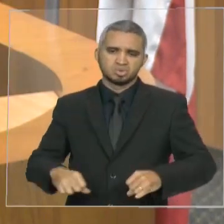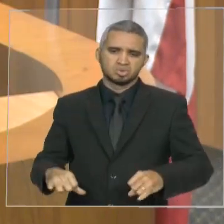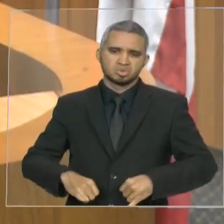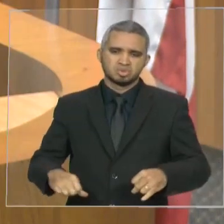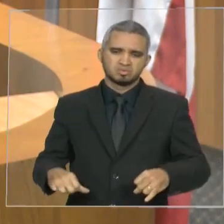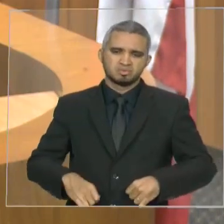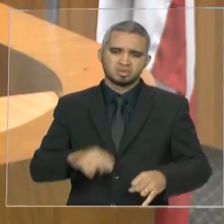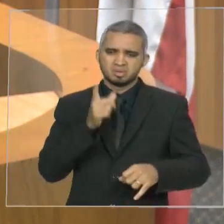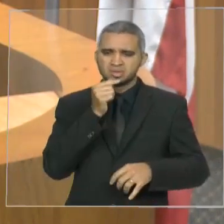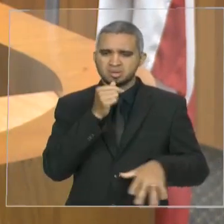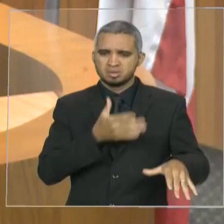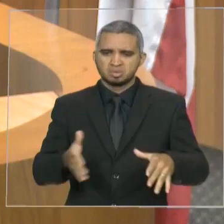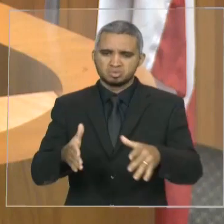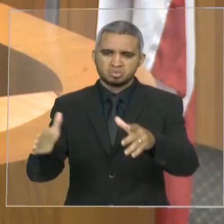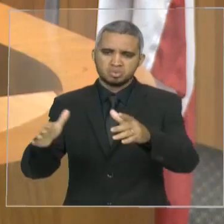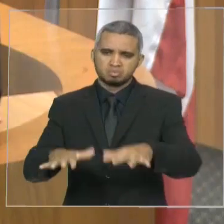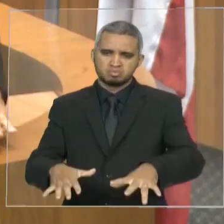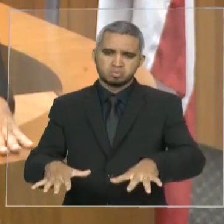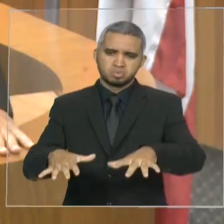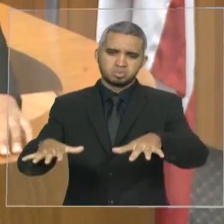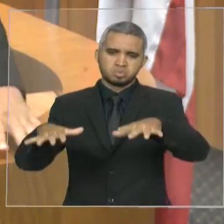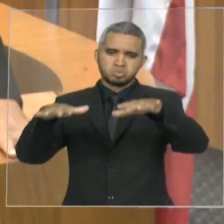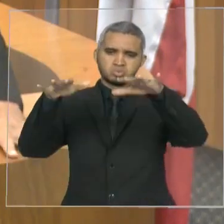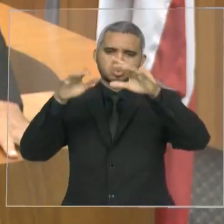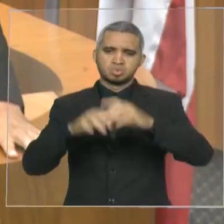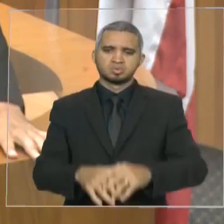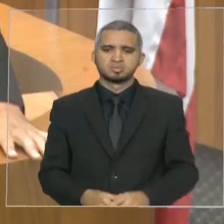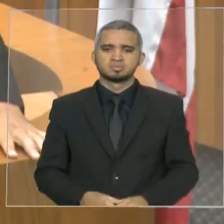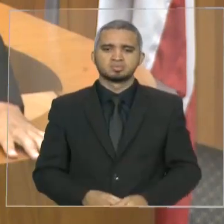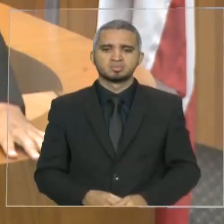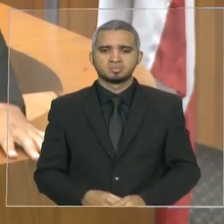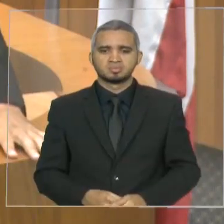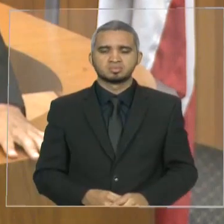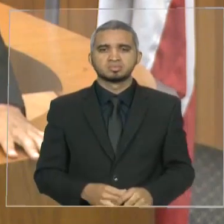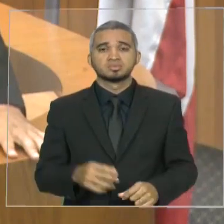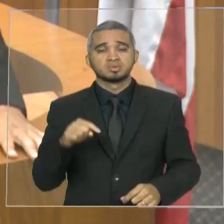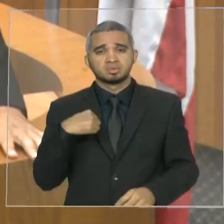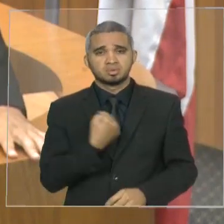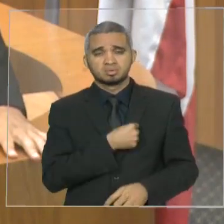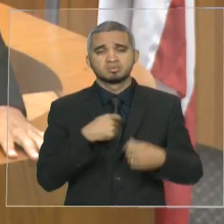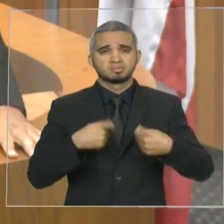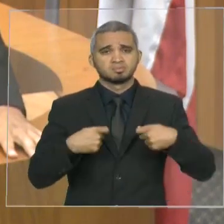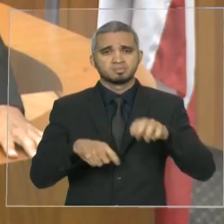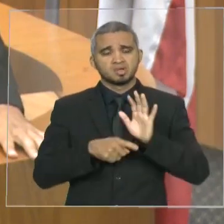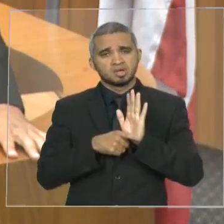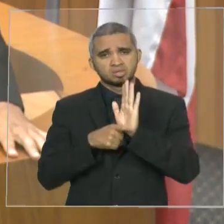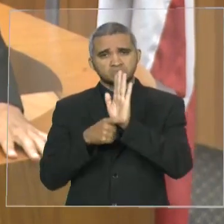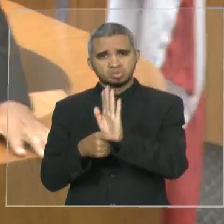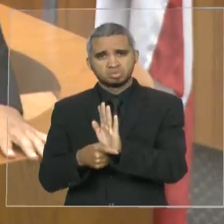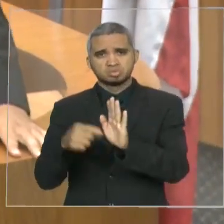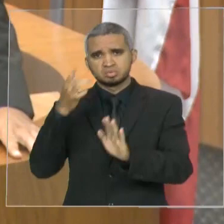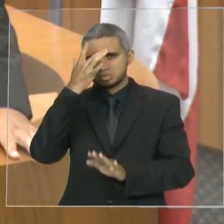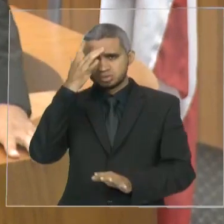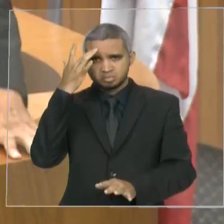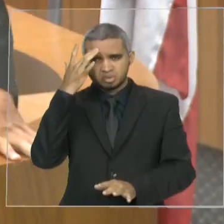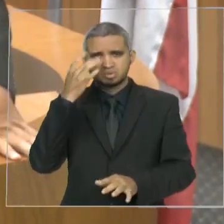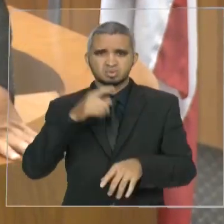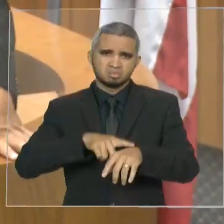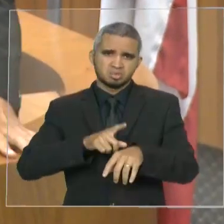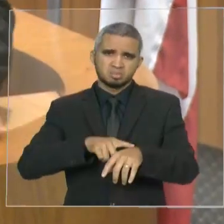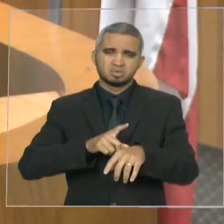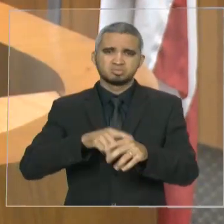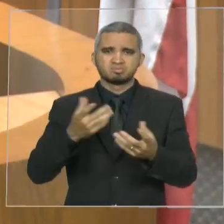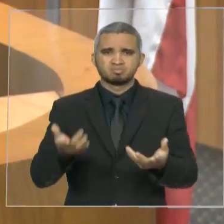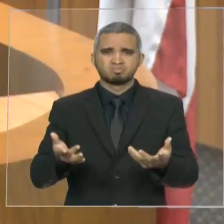essas enchentes, para que a gente possa dar o mínimo de assistência para que elas possam passar esse momento tão difícil na vida